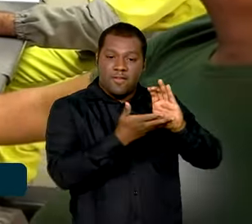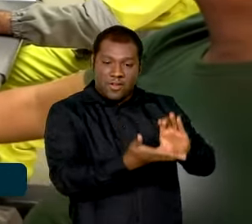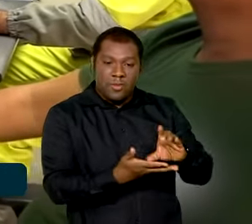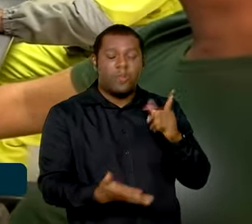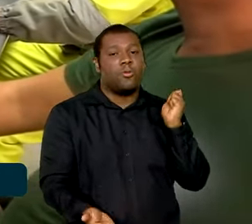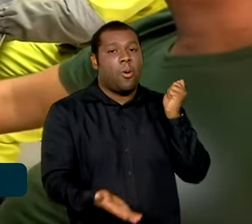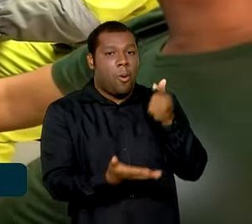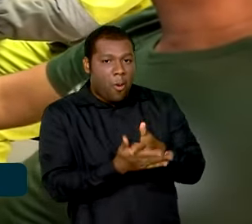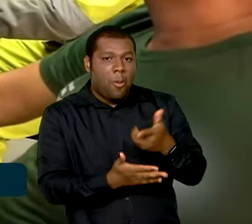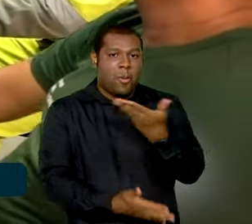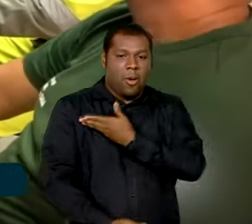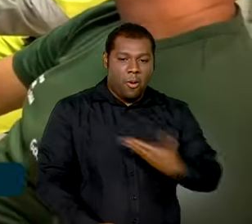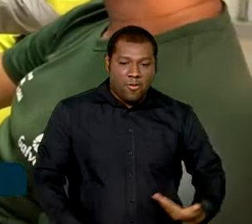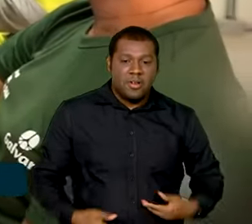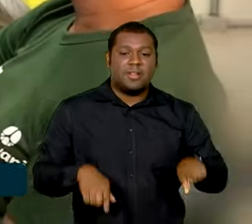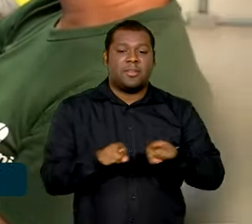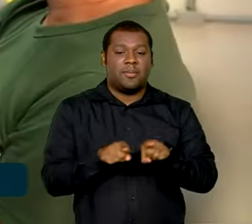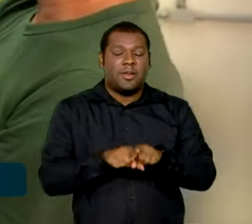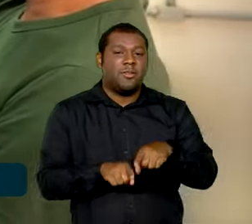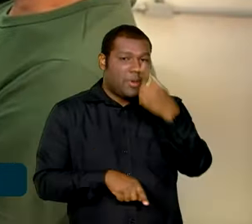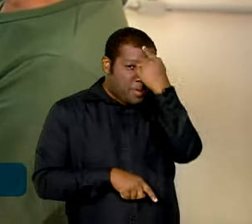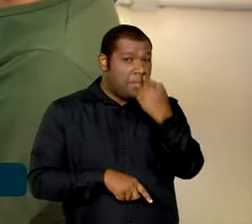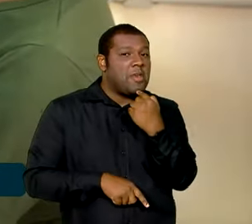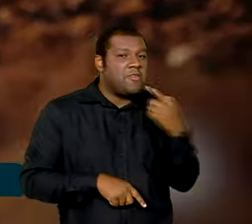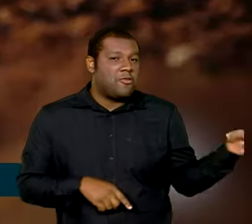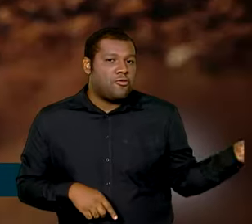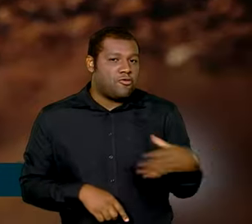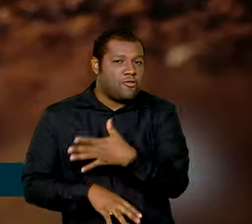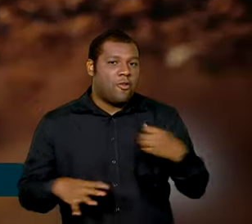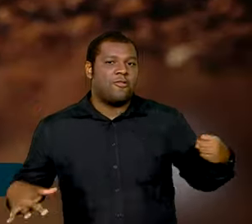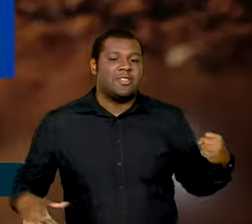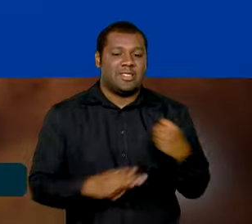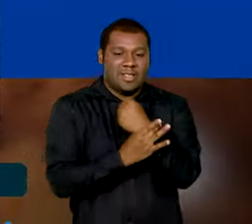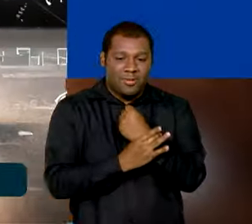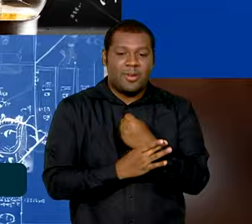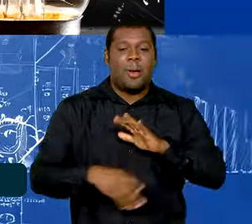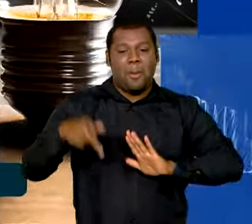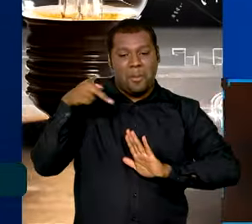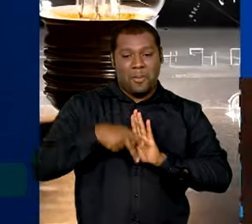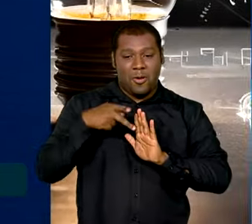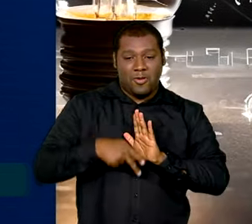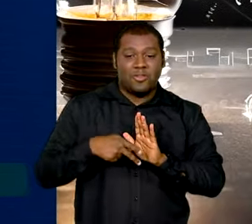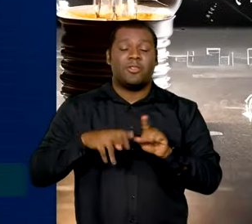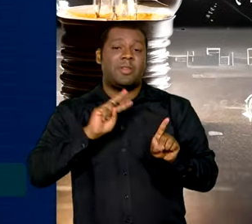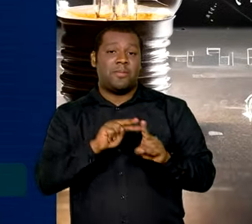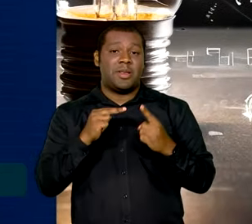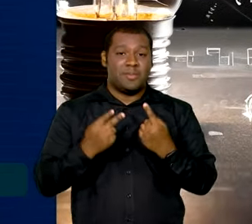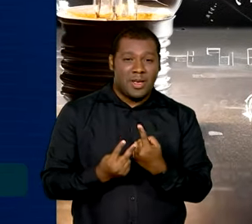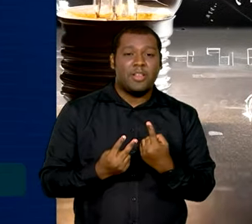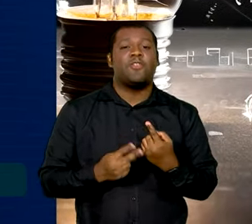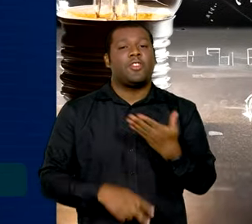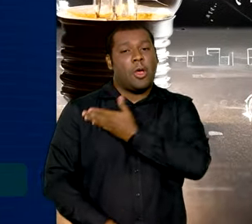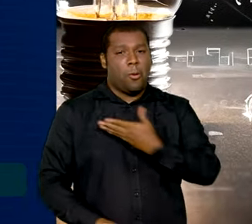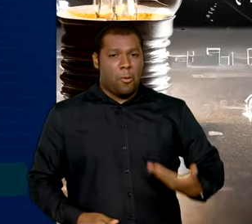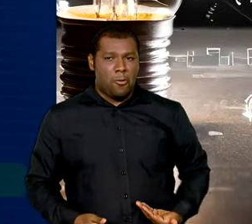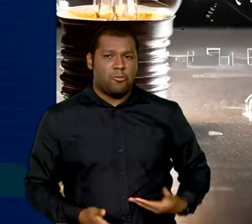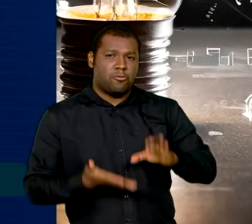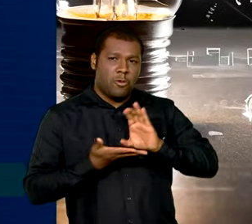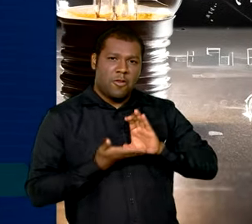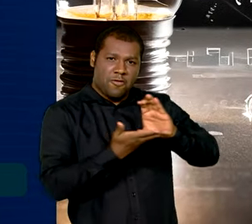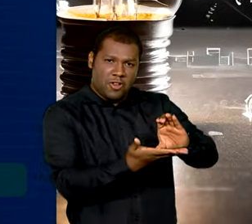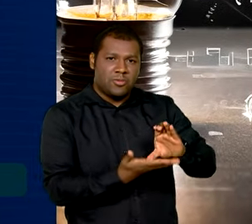compras públicas e novos modelos de garantia. O projeto prevê o repasse de 66